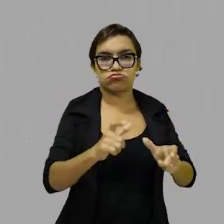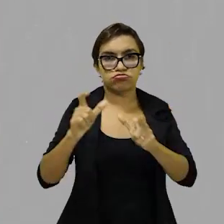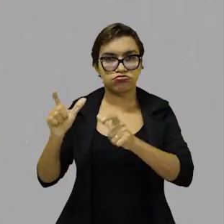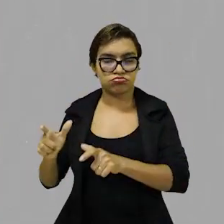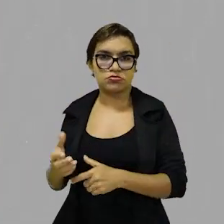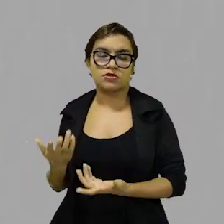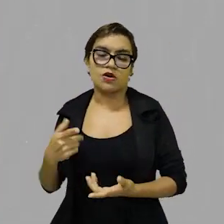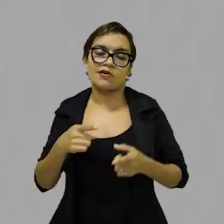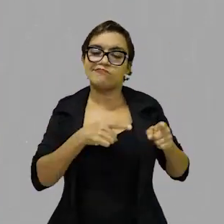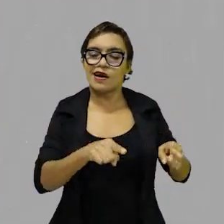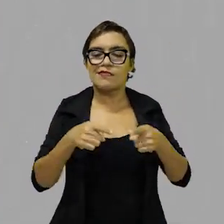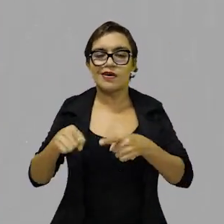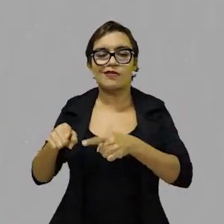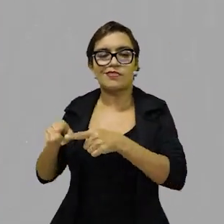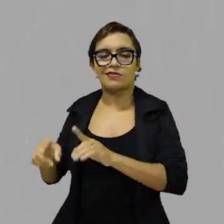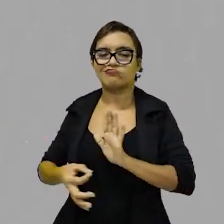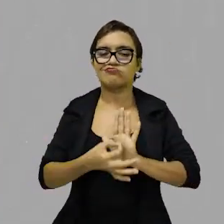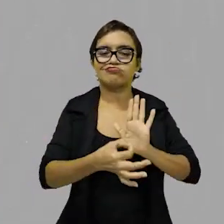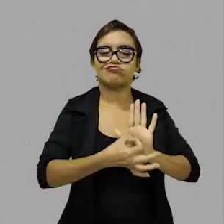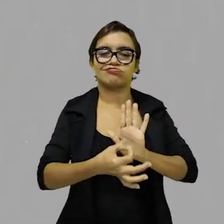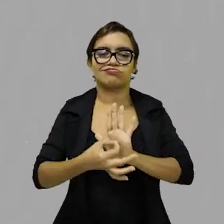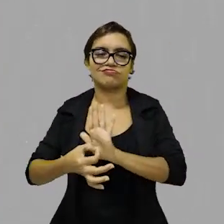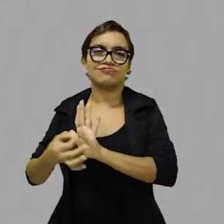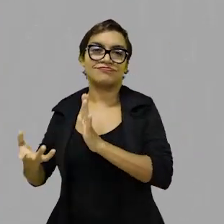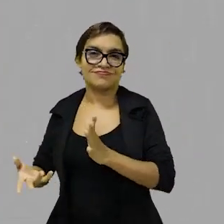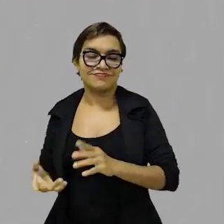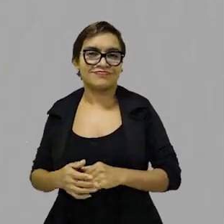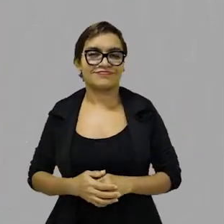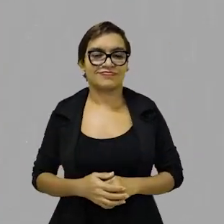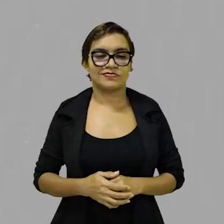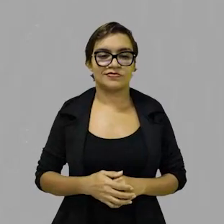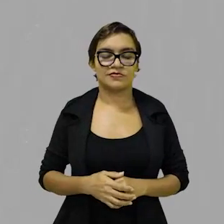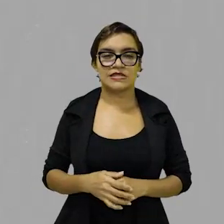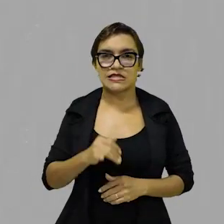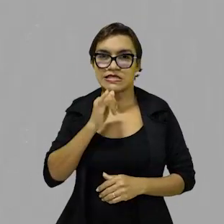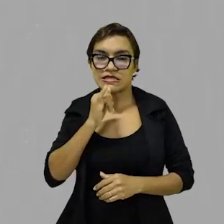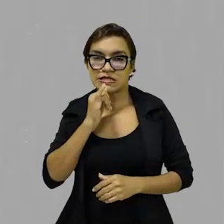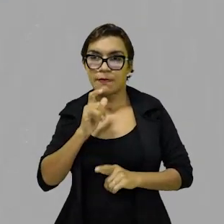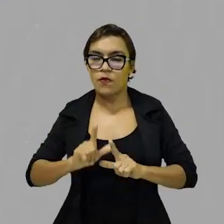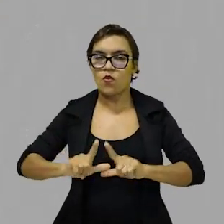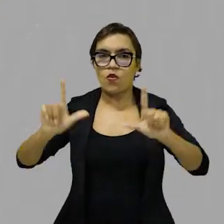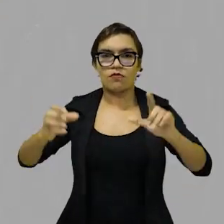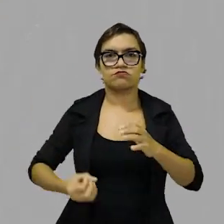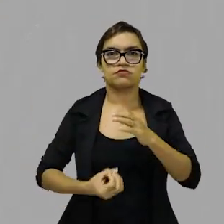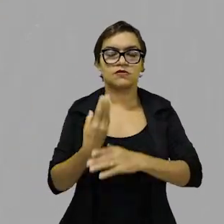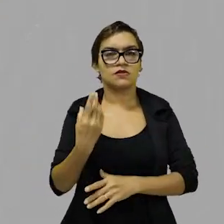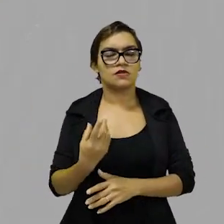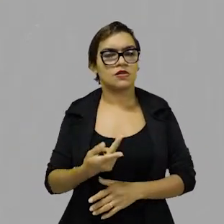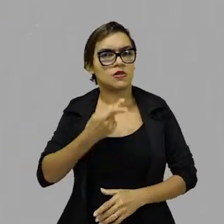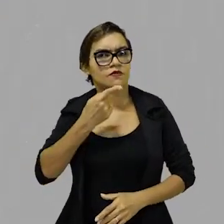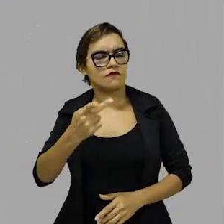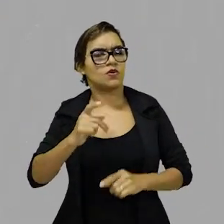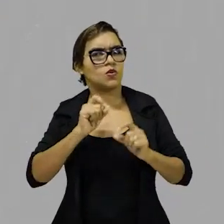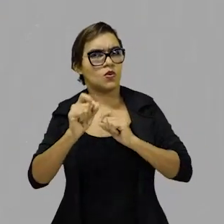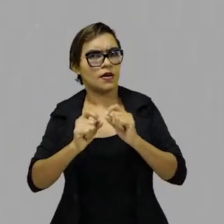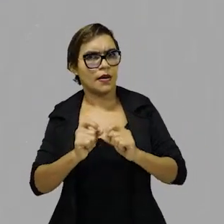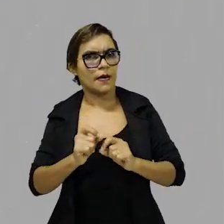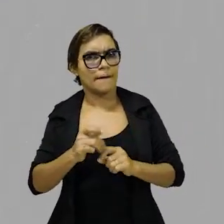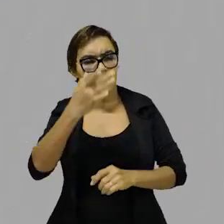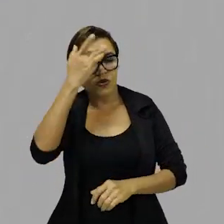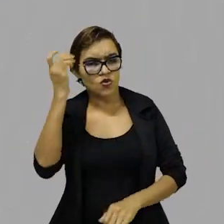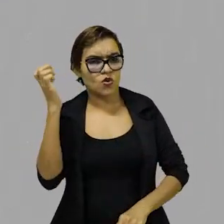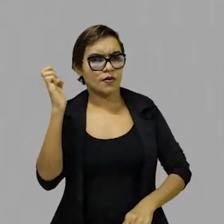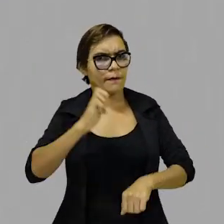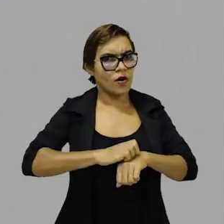aí ele debocha, ele critica, ele massacra. Por quê? Quando ele joga um quadro desse aqui, ele não está falando de pessoas pobres, ele está falando de